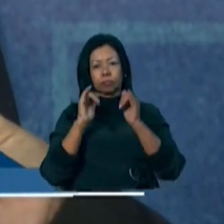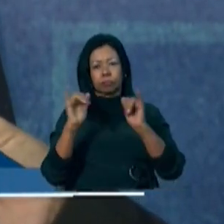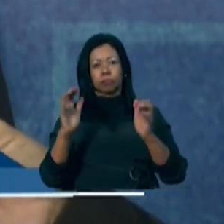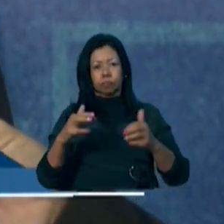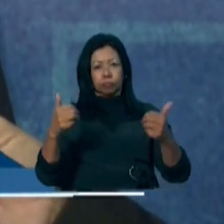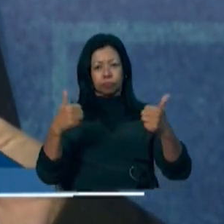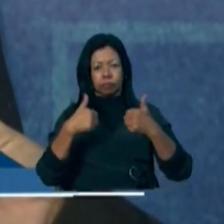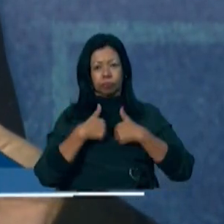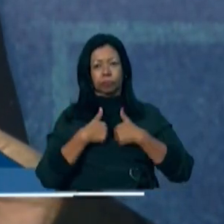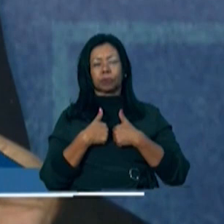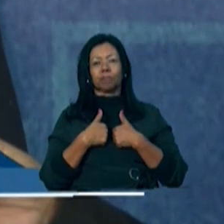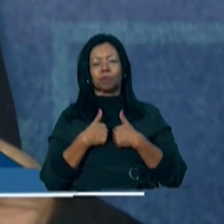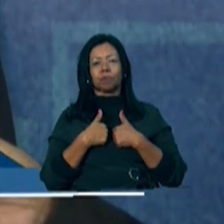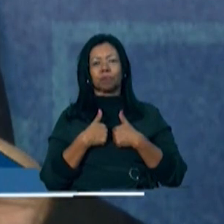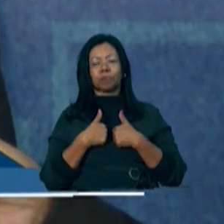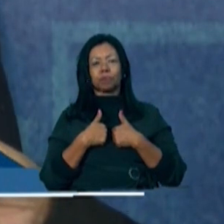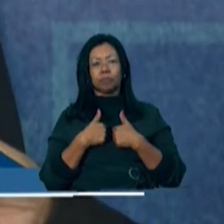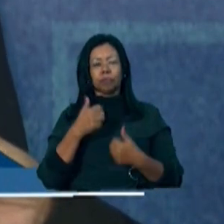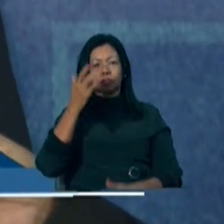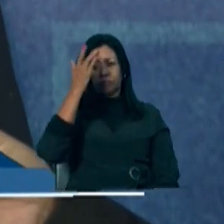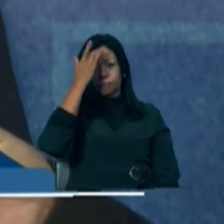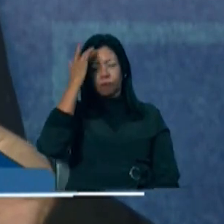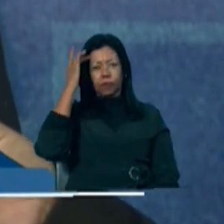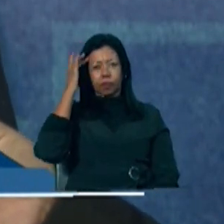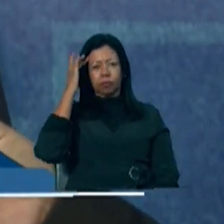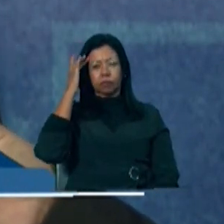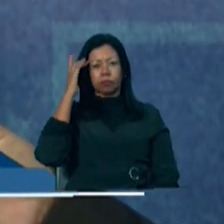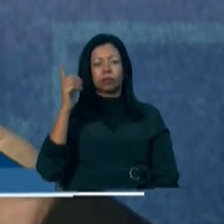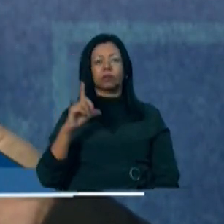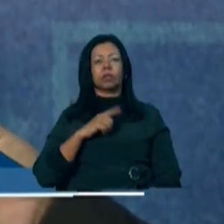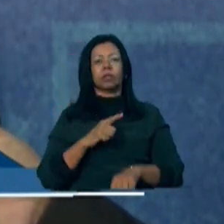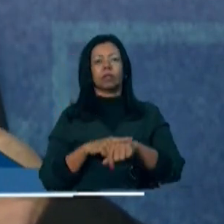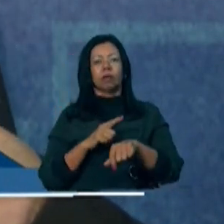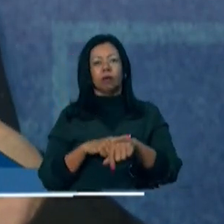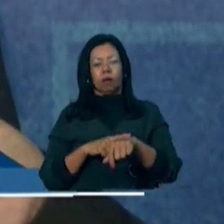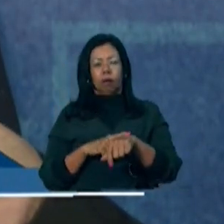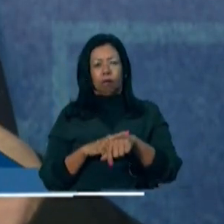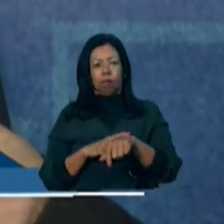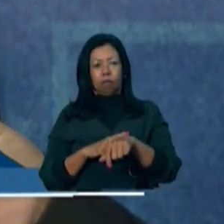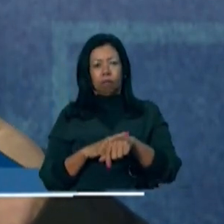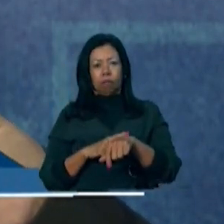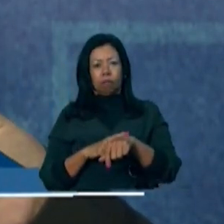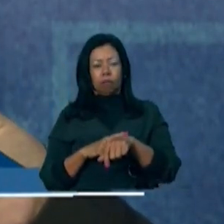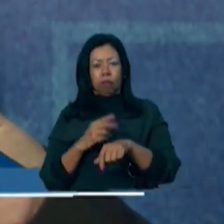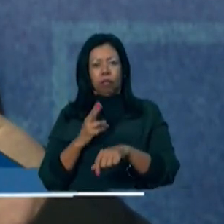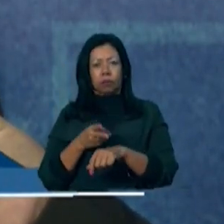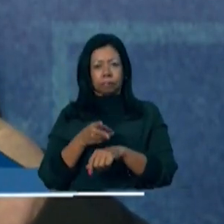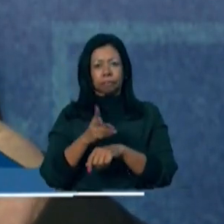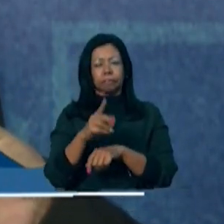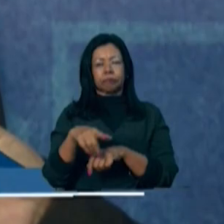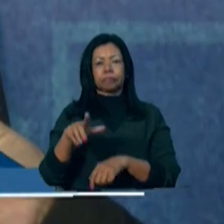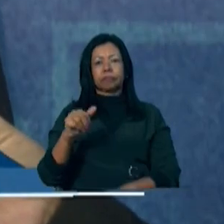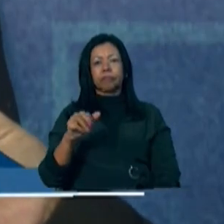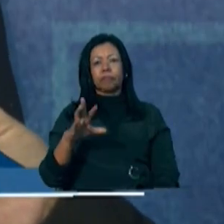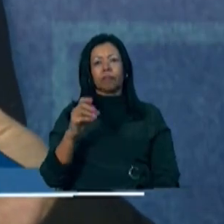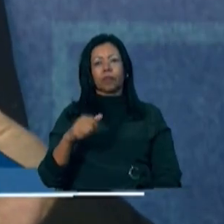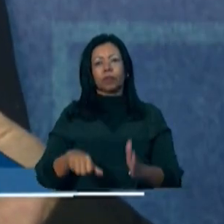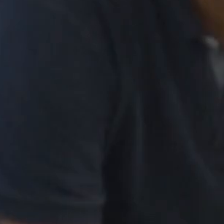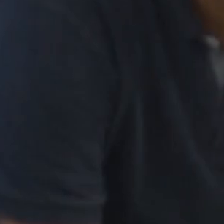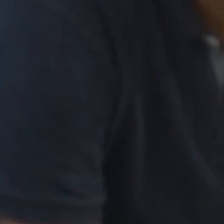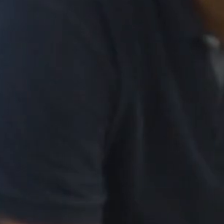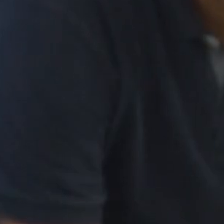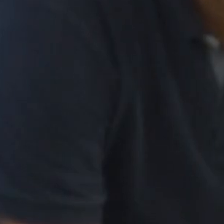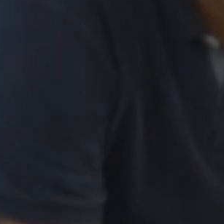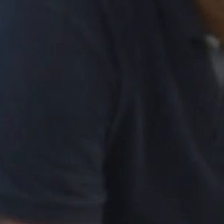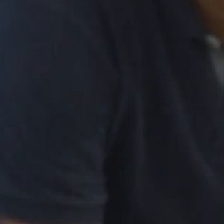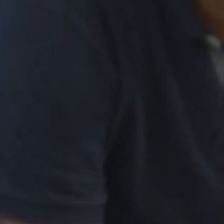o transtorno do espectro autista ou as pessoas têm autismo tem a prazo indeterminado Cubatão foi a primeira cidade em